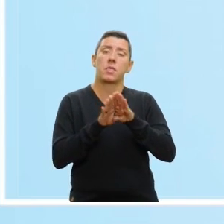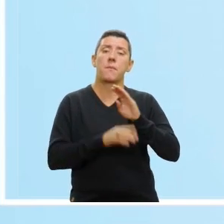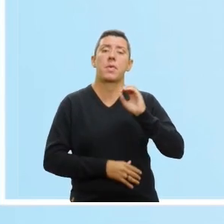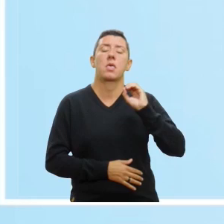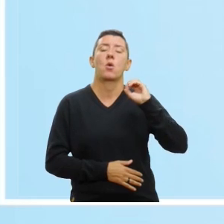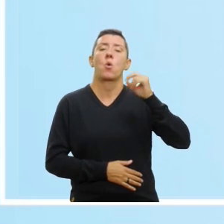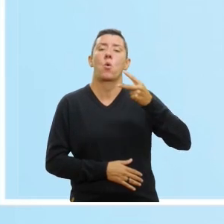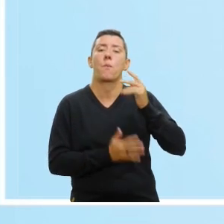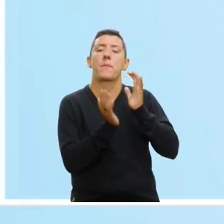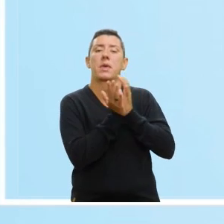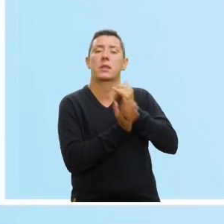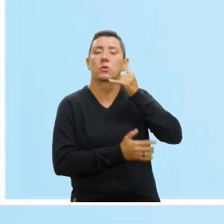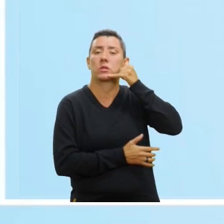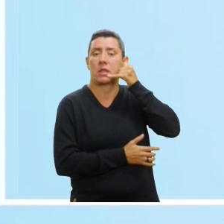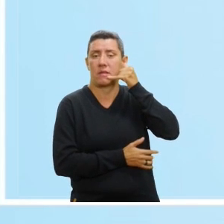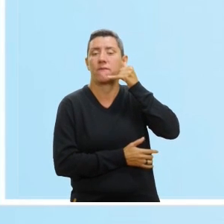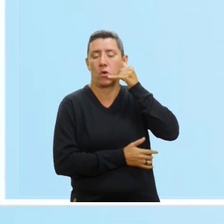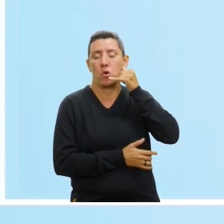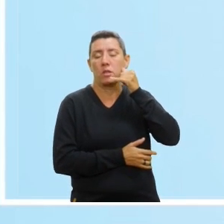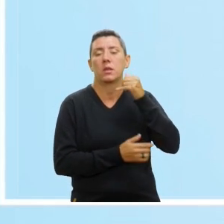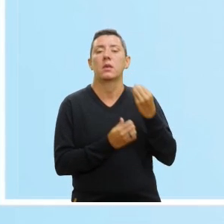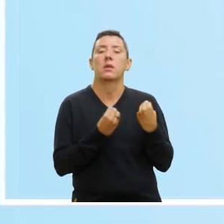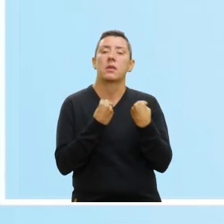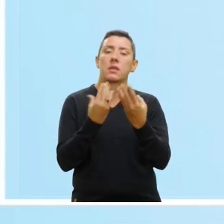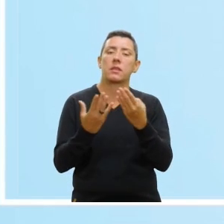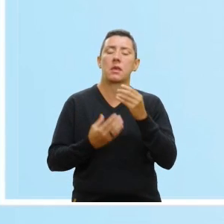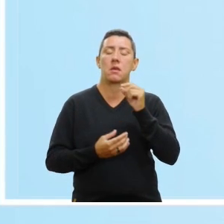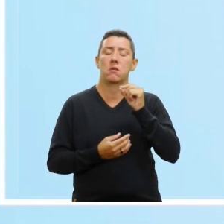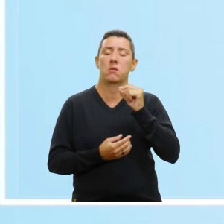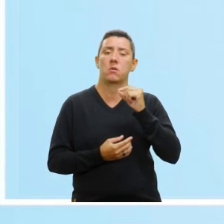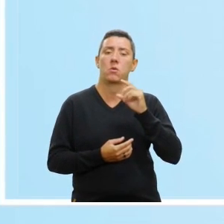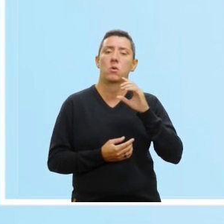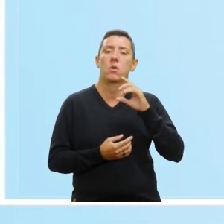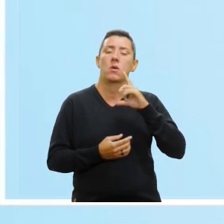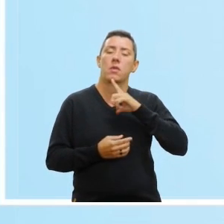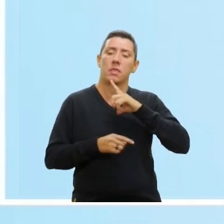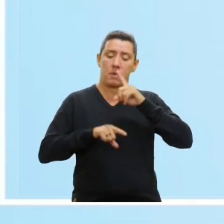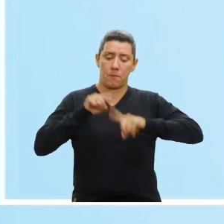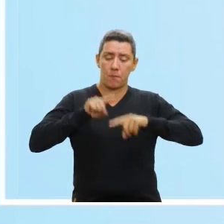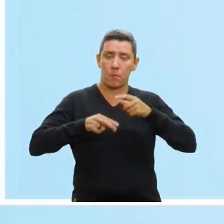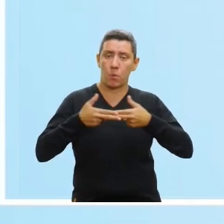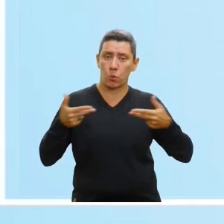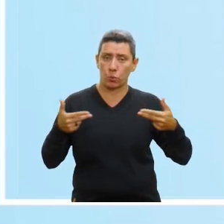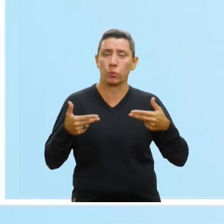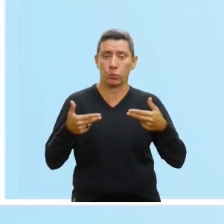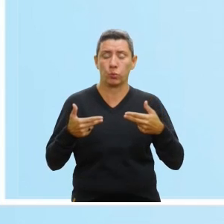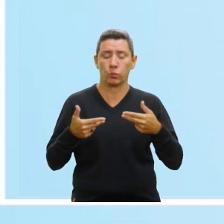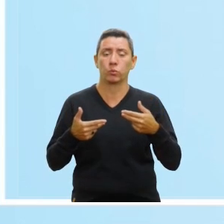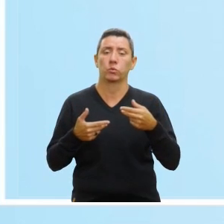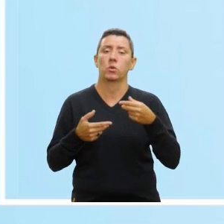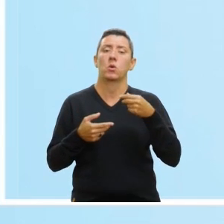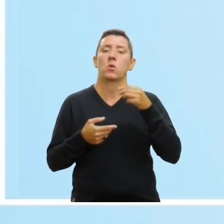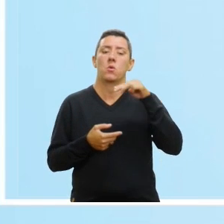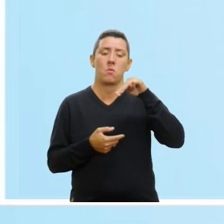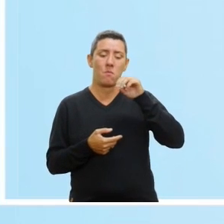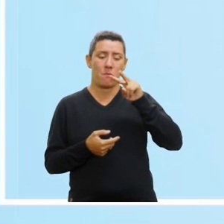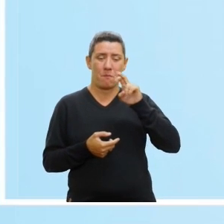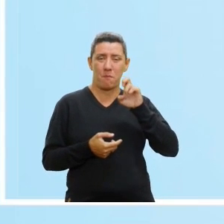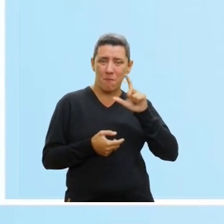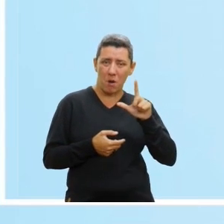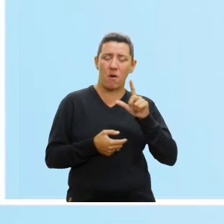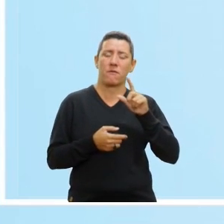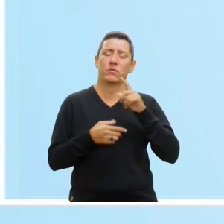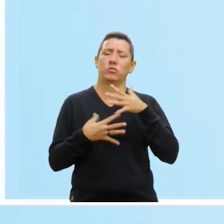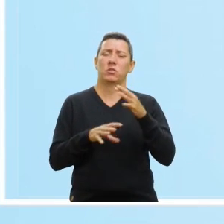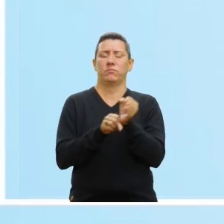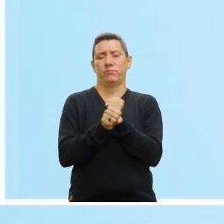né, oferecendo soluções, produtos, desde a parte física quanto a parte móvel. Há muitos anos no